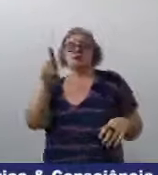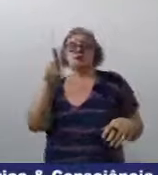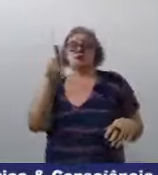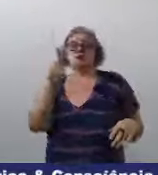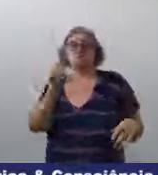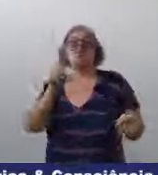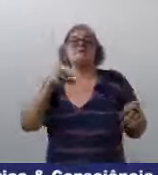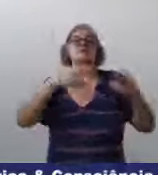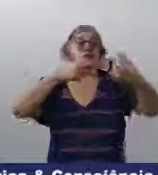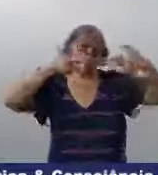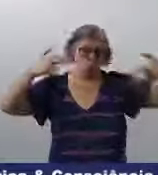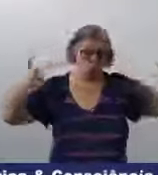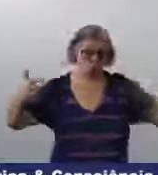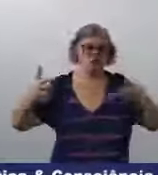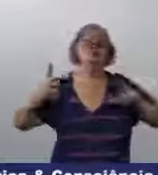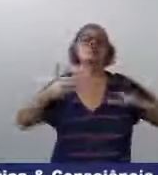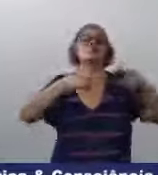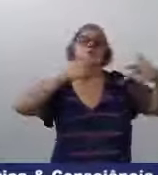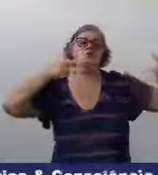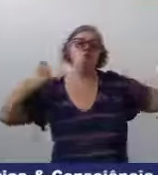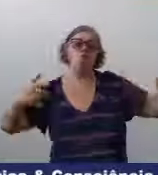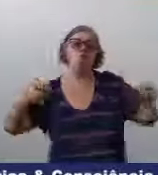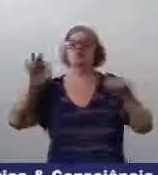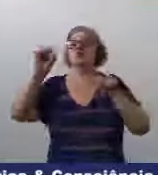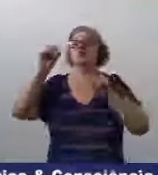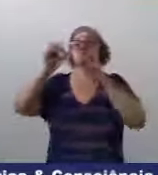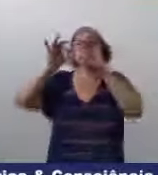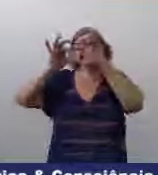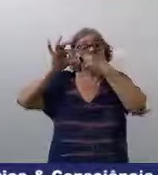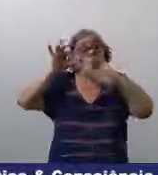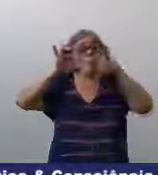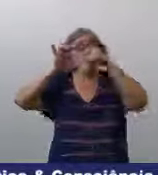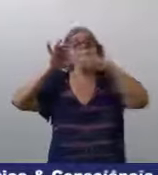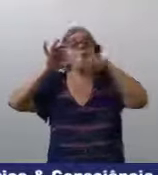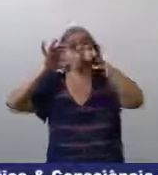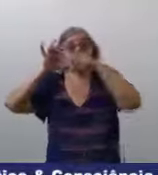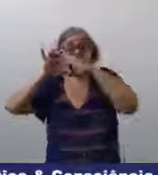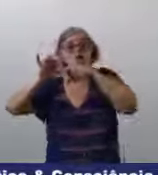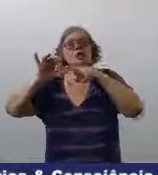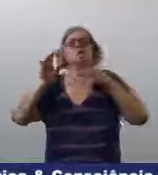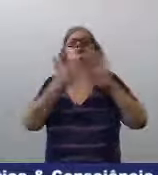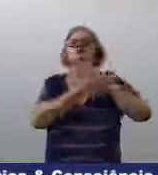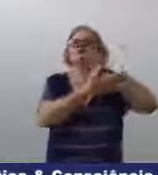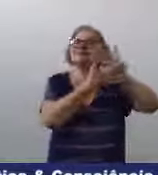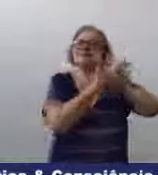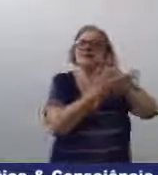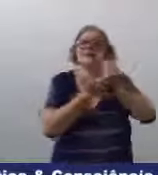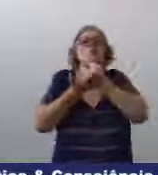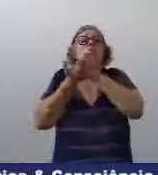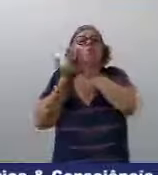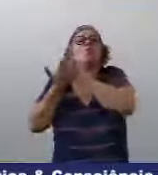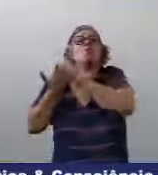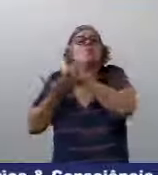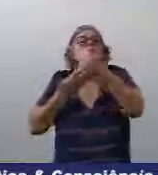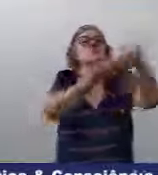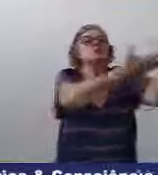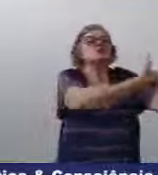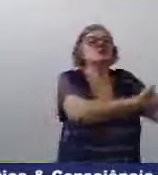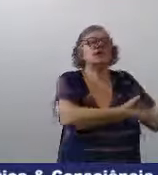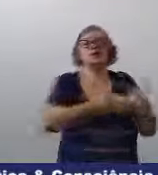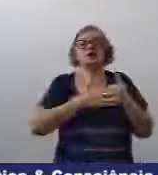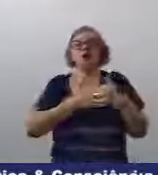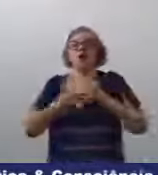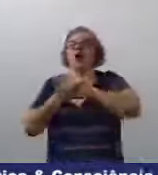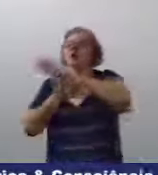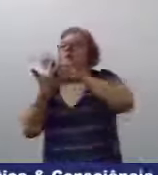Leucipo. Existem as coisas e o nada, os átomos e o nada. E como o nada pode ser veículo de alguma coisa?